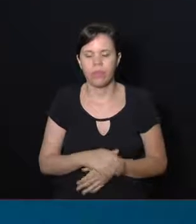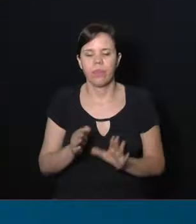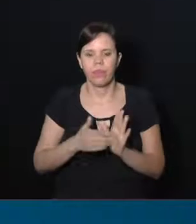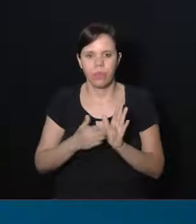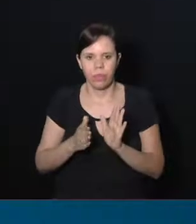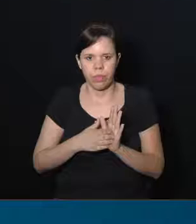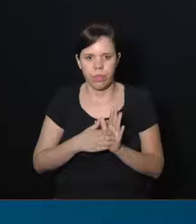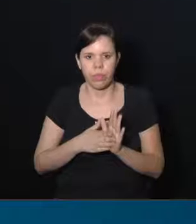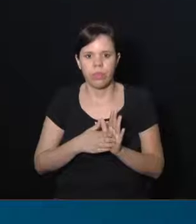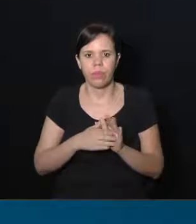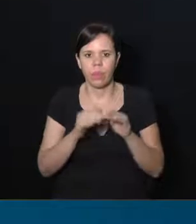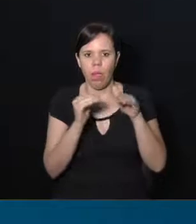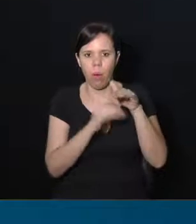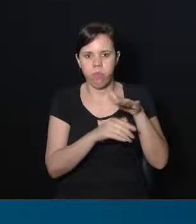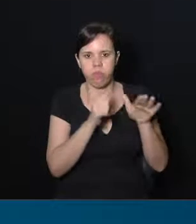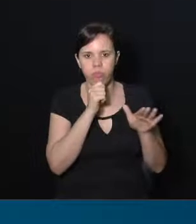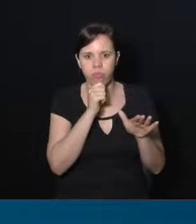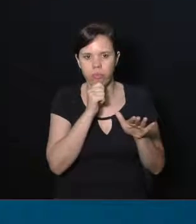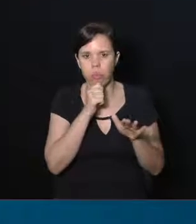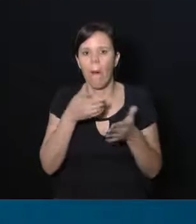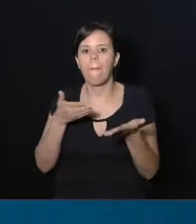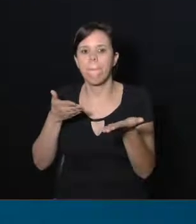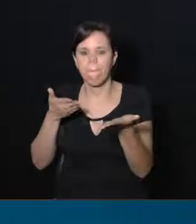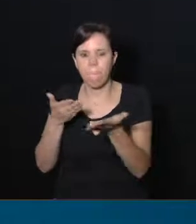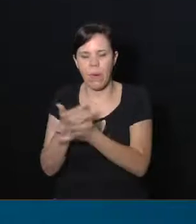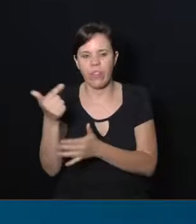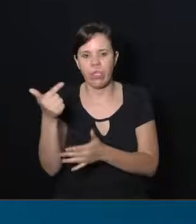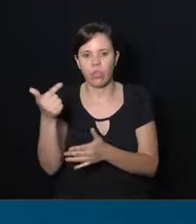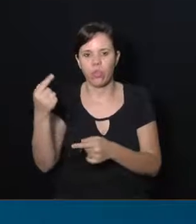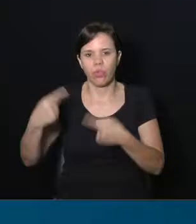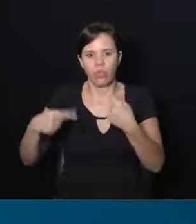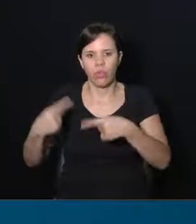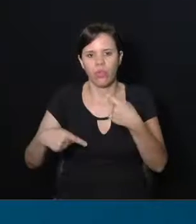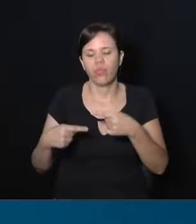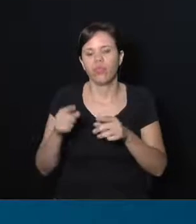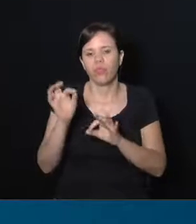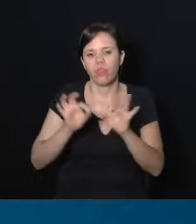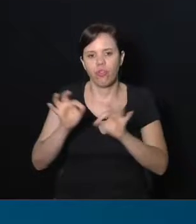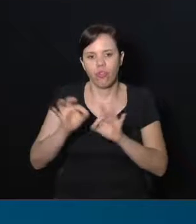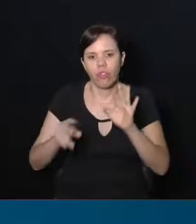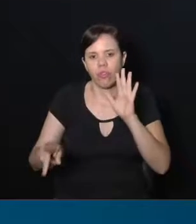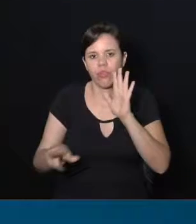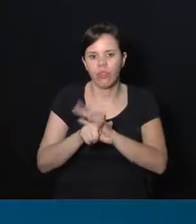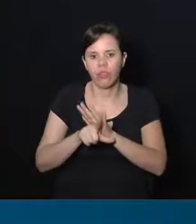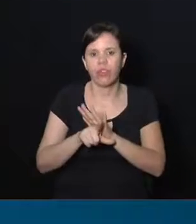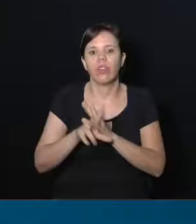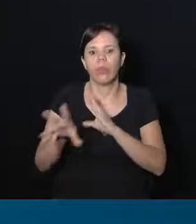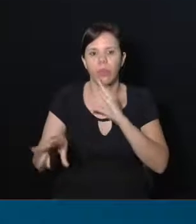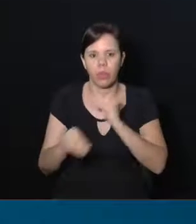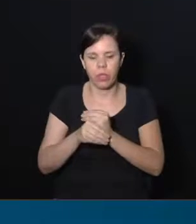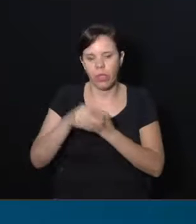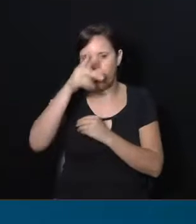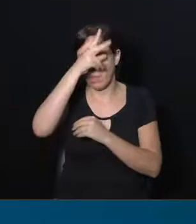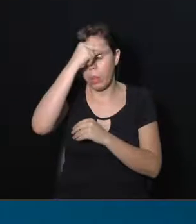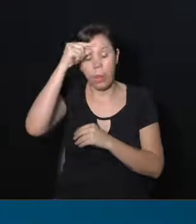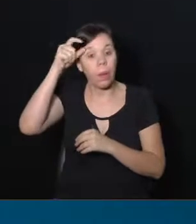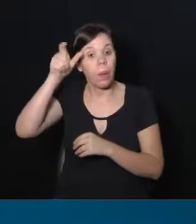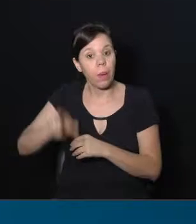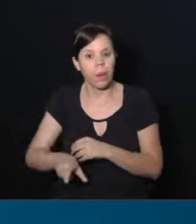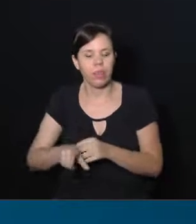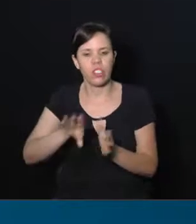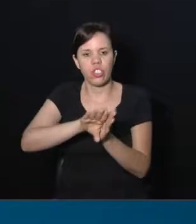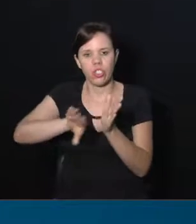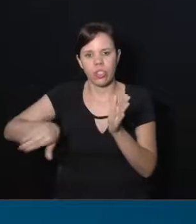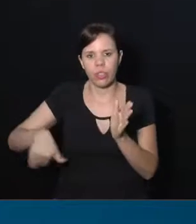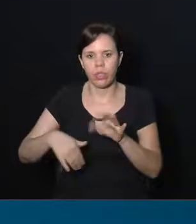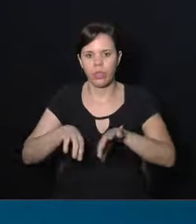proposta será arquivada. Aprovado em segunda discussão, projeto de lei complementar de autoria do prefeito, que desincorpora da